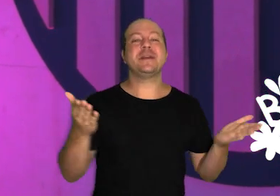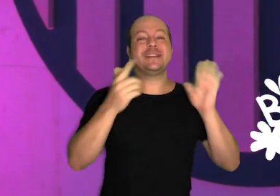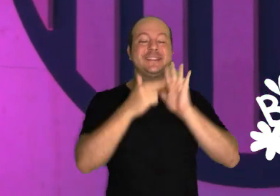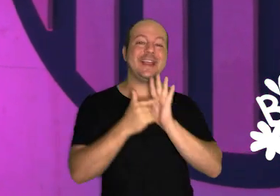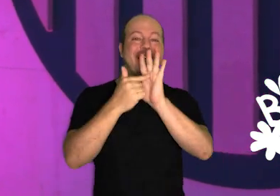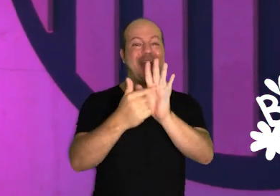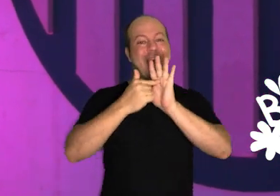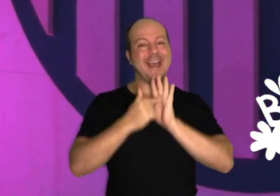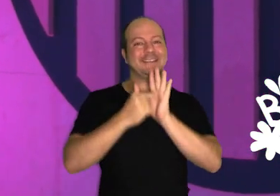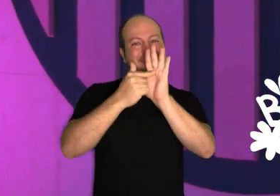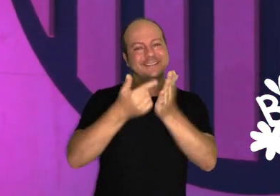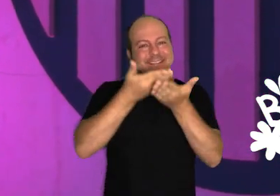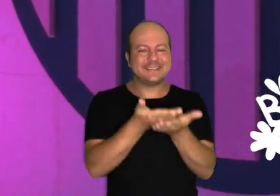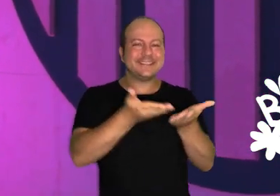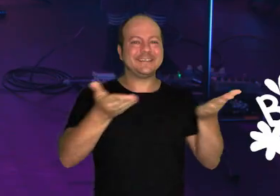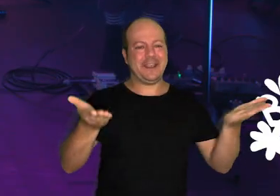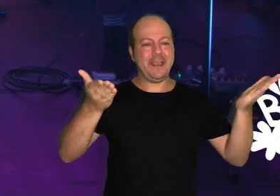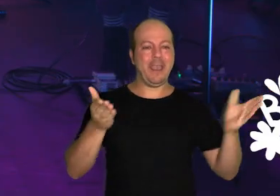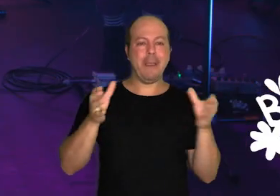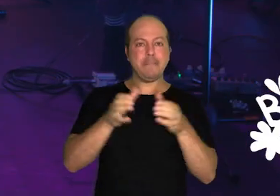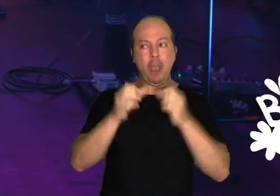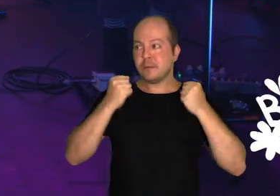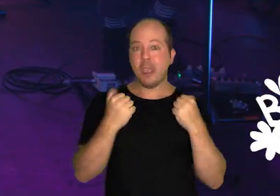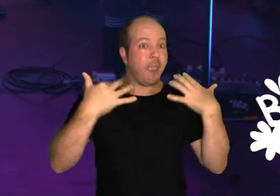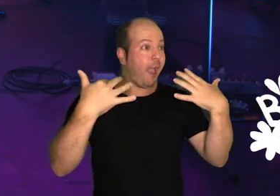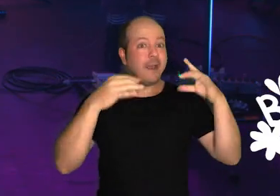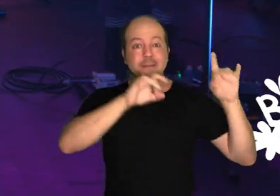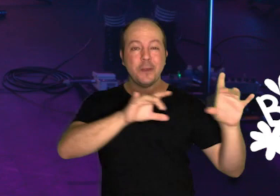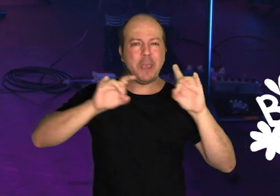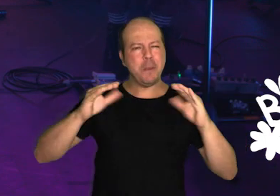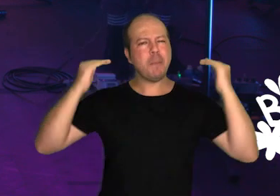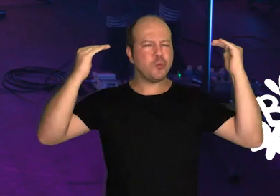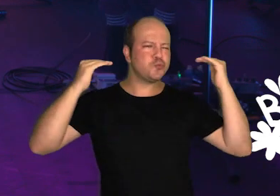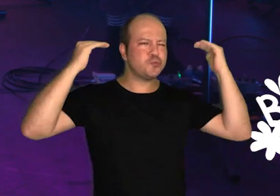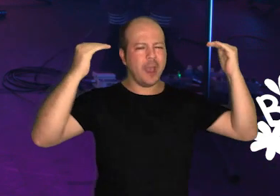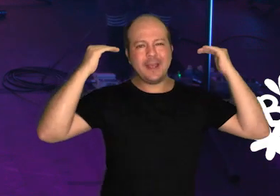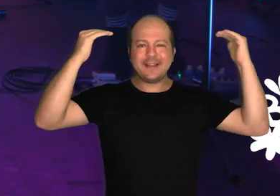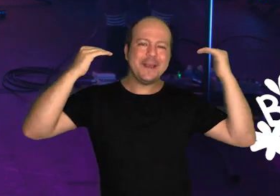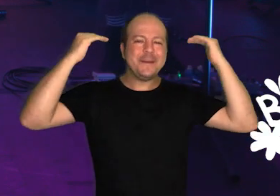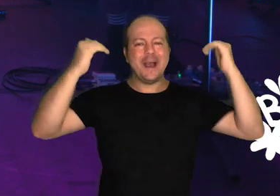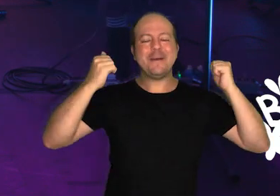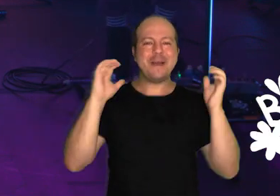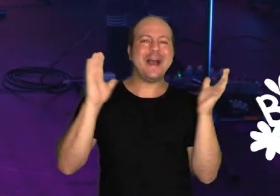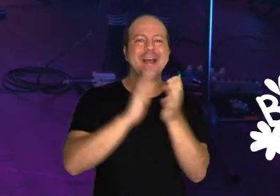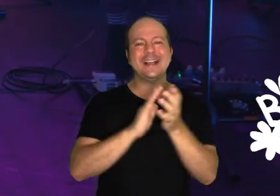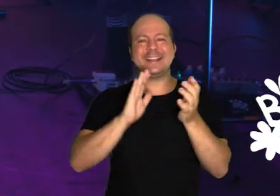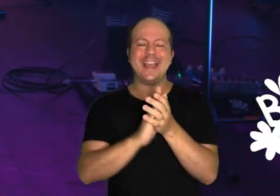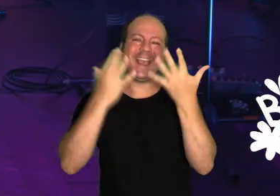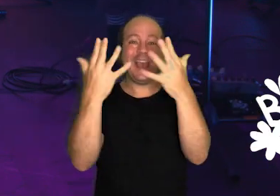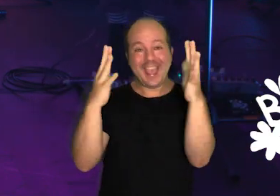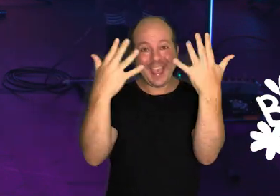vou apresentar essa plateia especial. Isso pimpa, salva de palmas